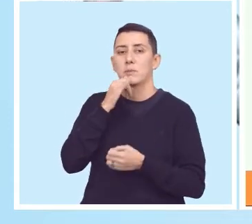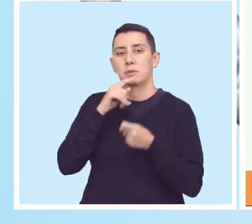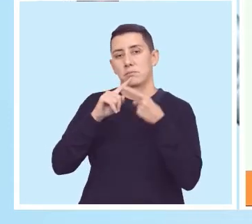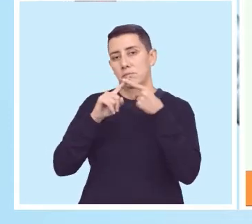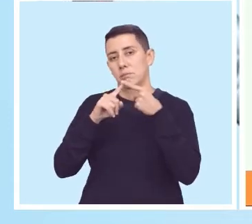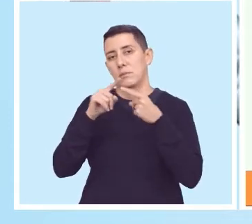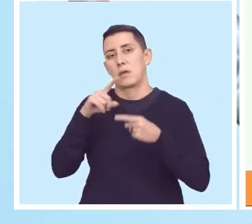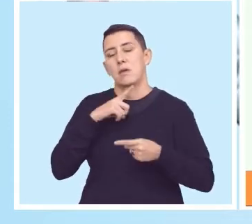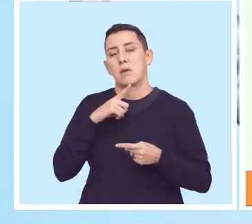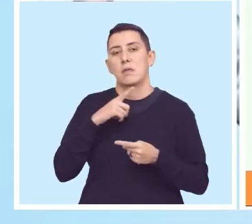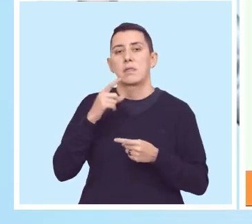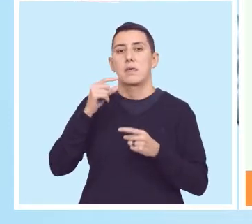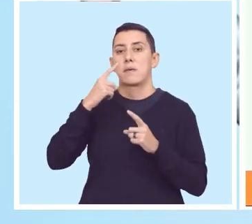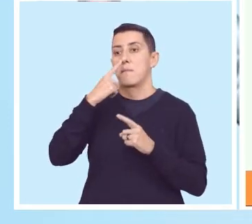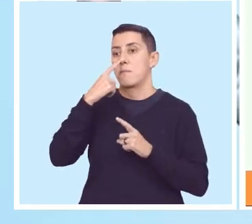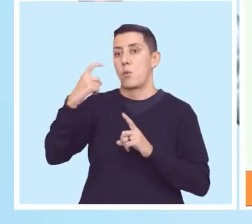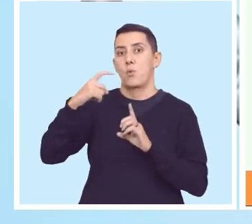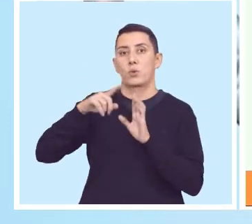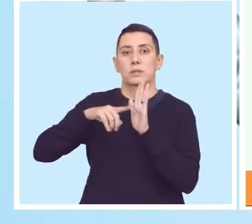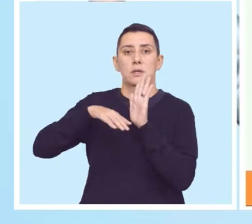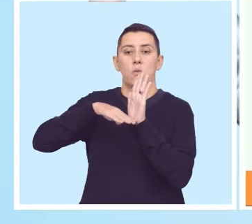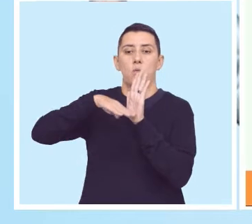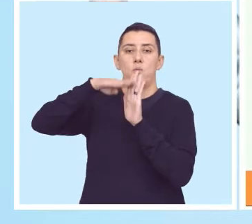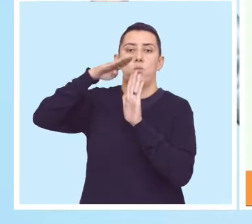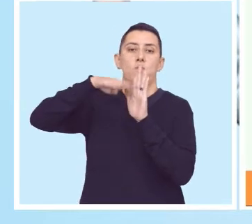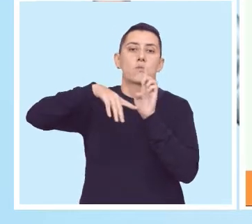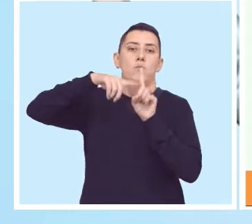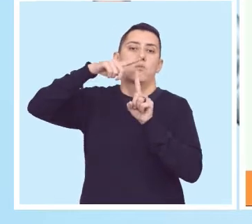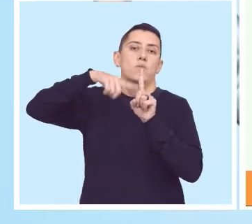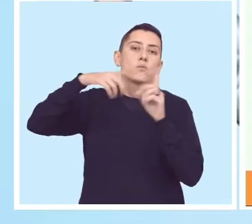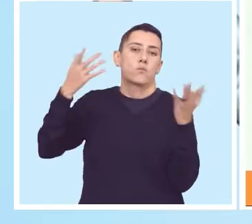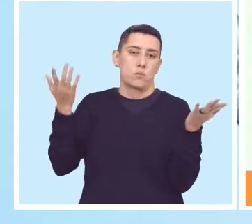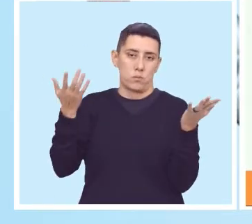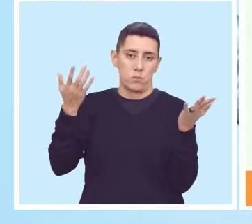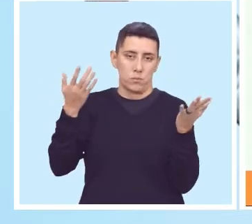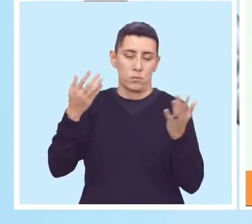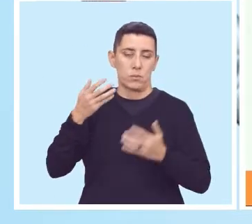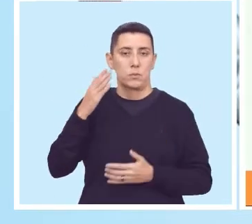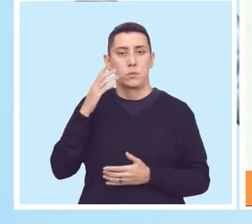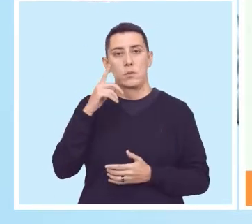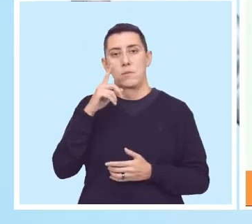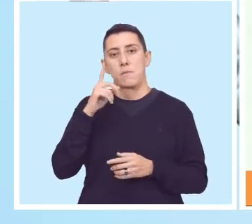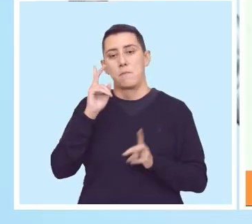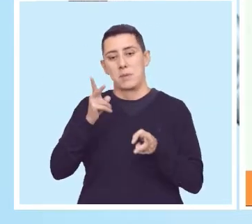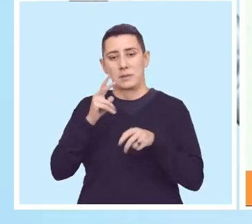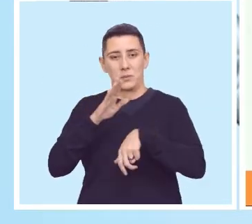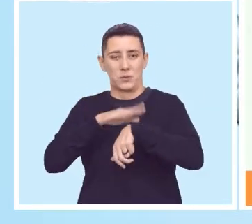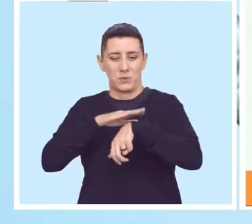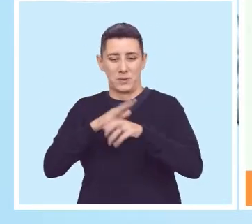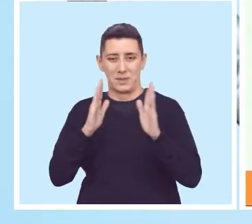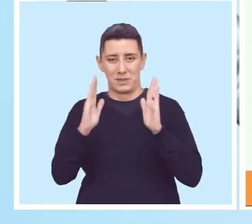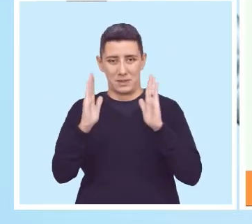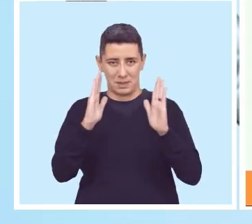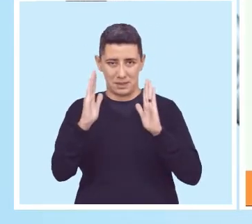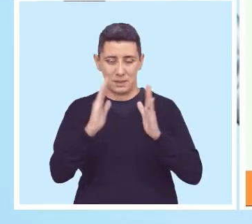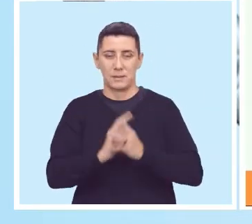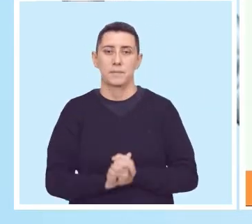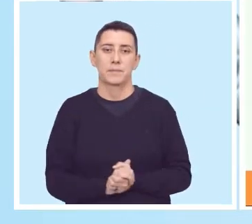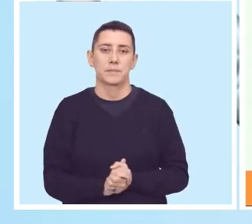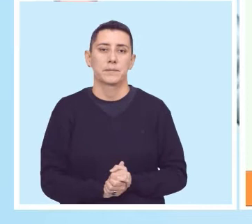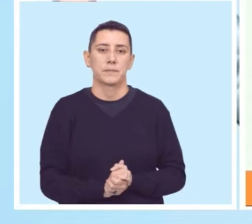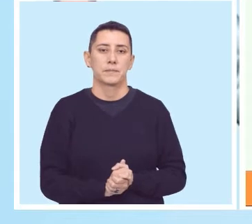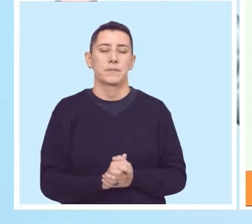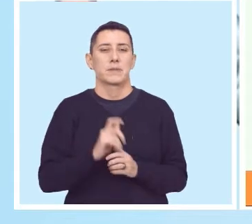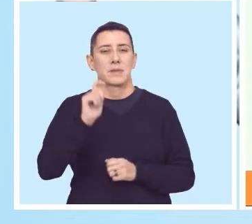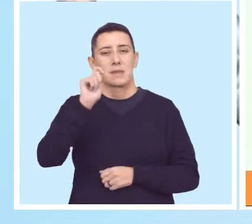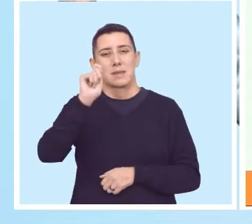um nível de poluição ali ao longo de um determinado período, essa caixa em